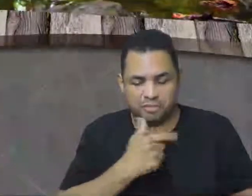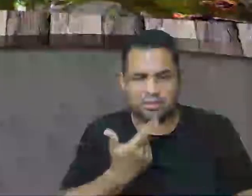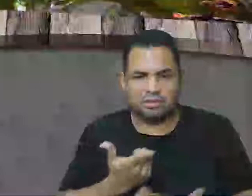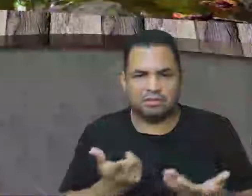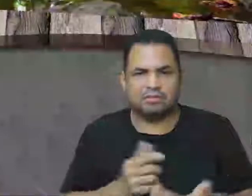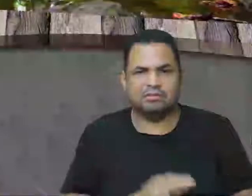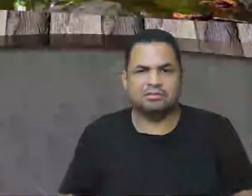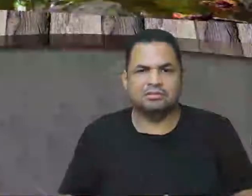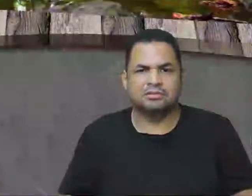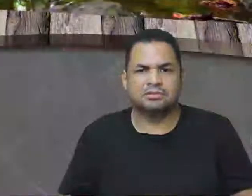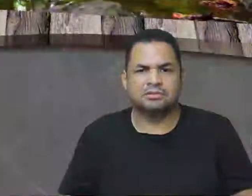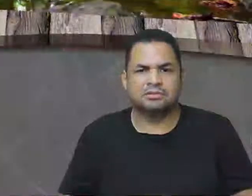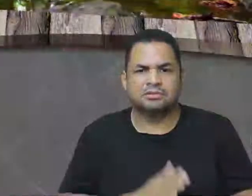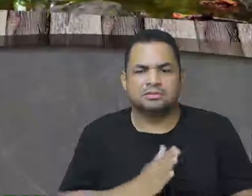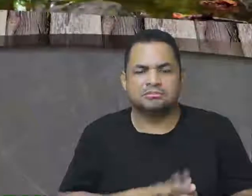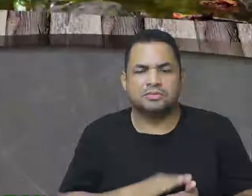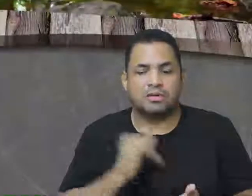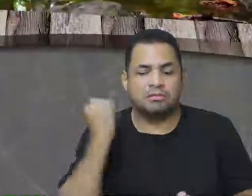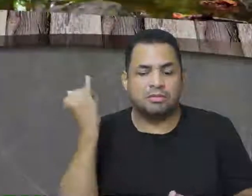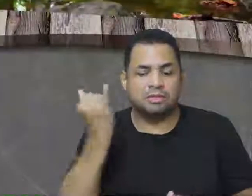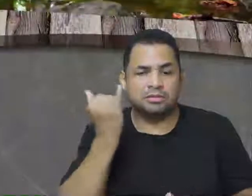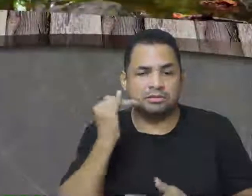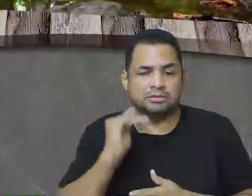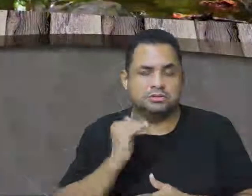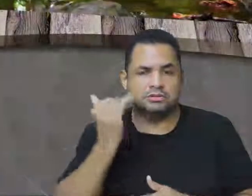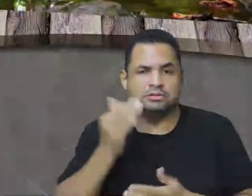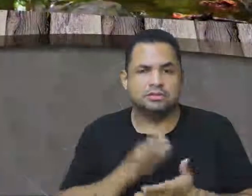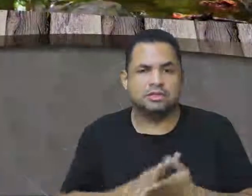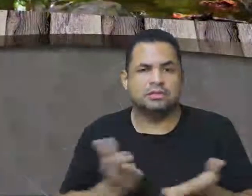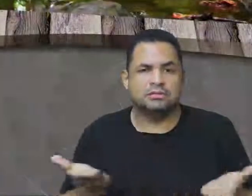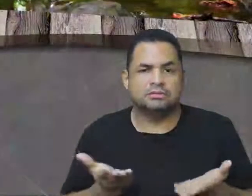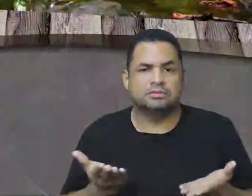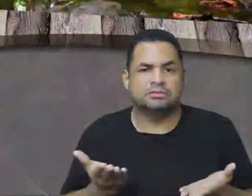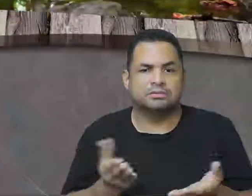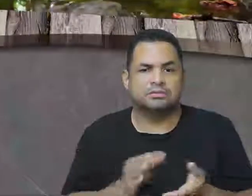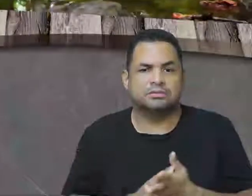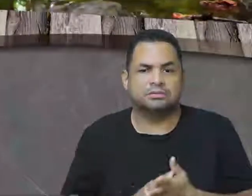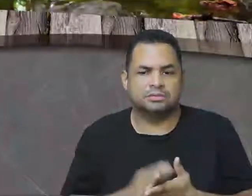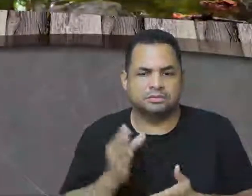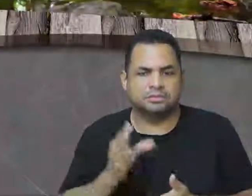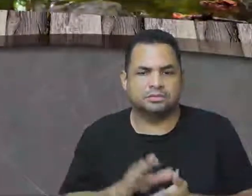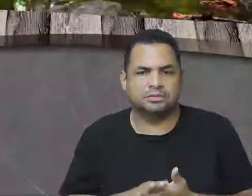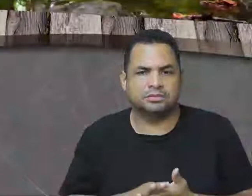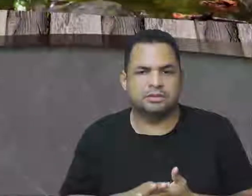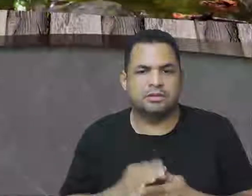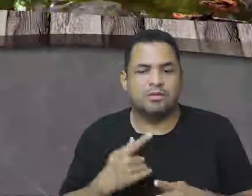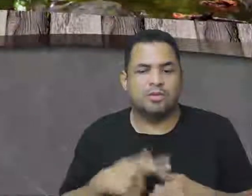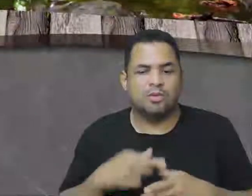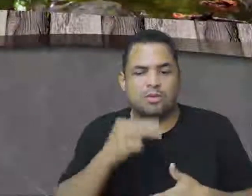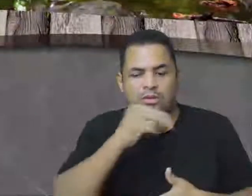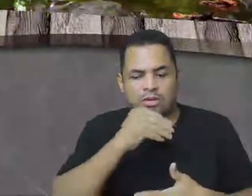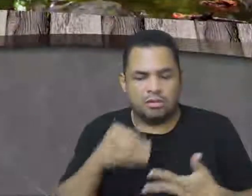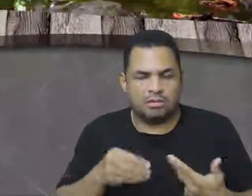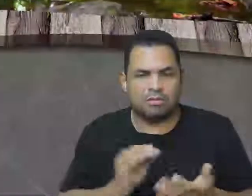Então, são as partes mais importantes que, por hora, é muito interessante vocês saberem. Até porque o Enem